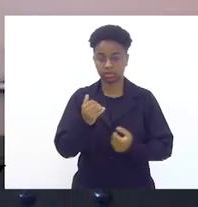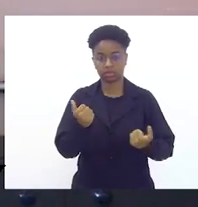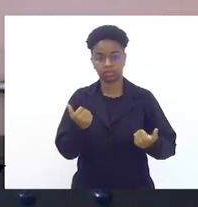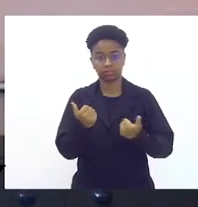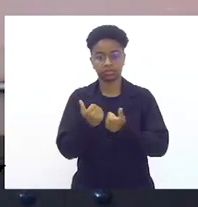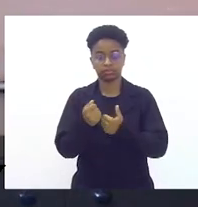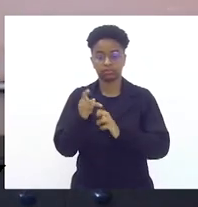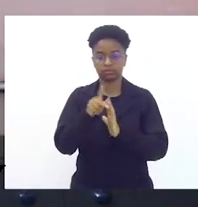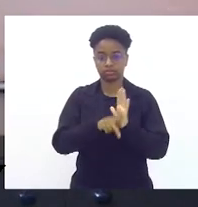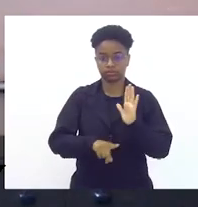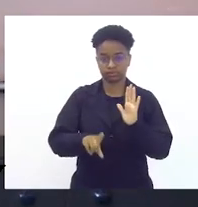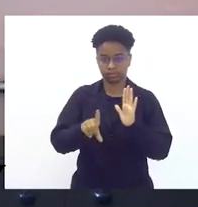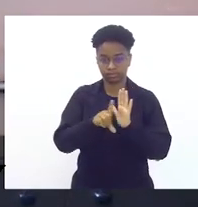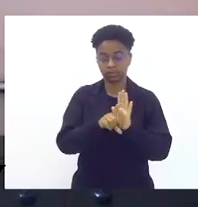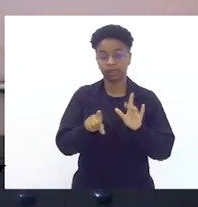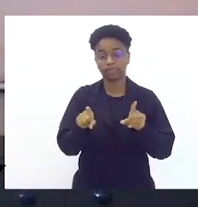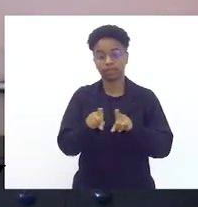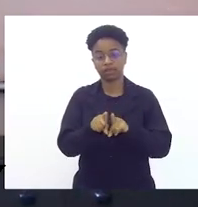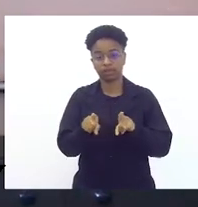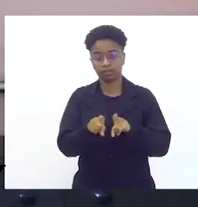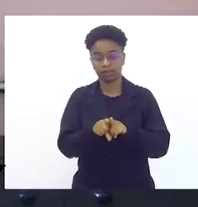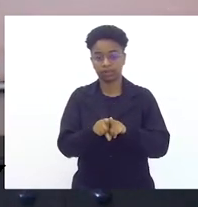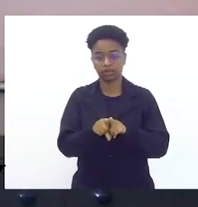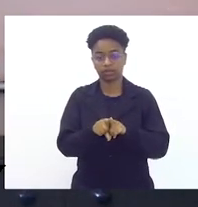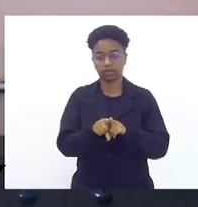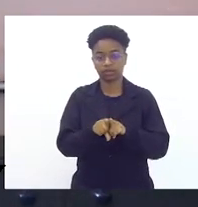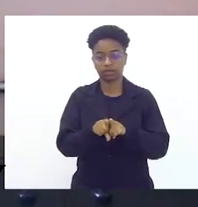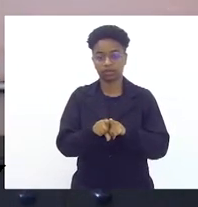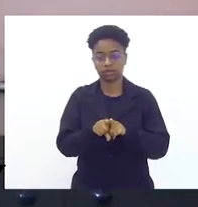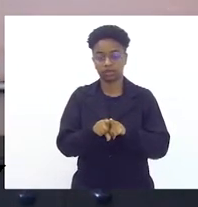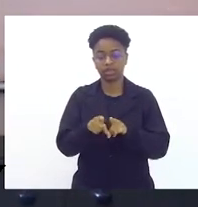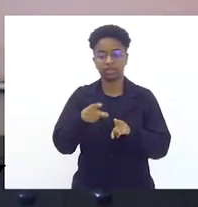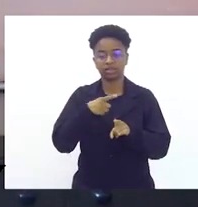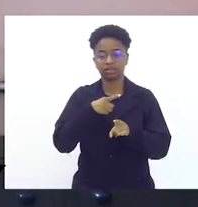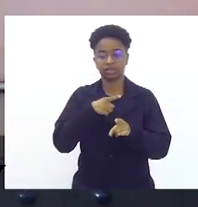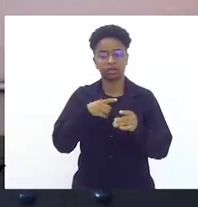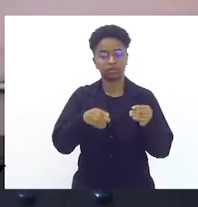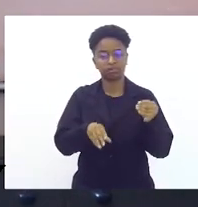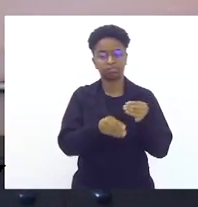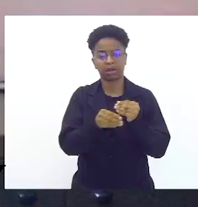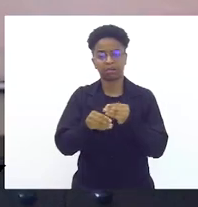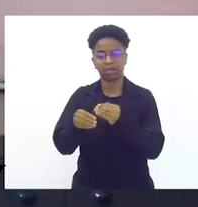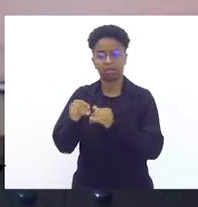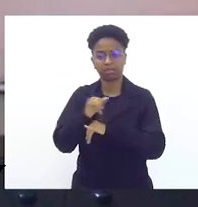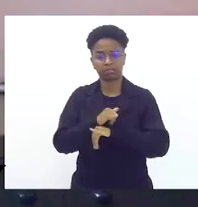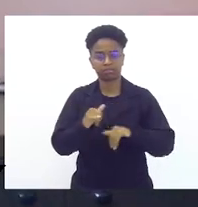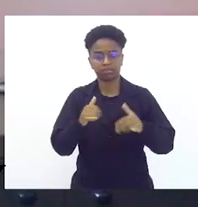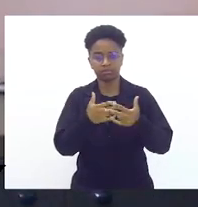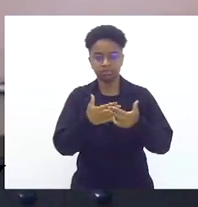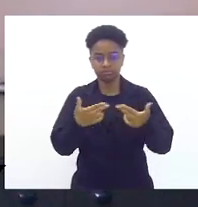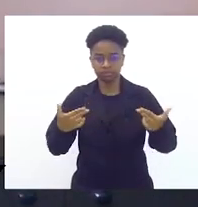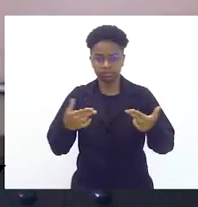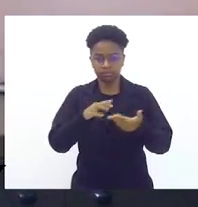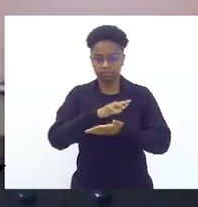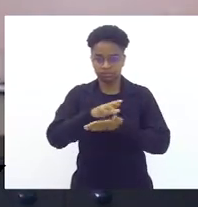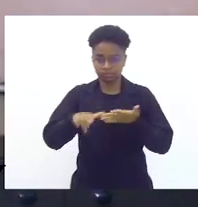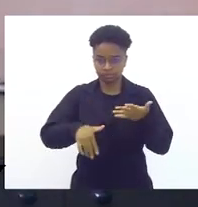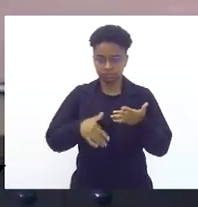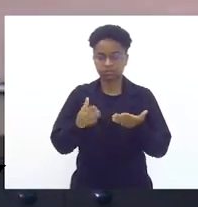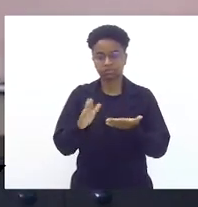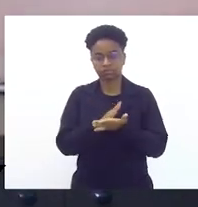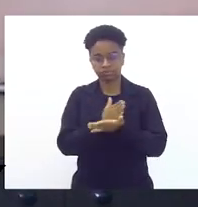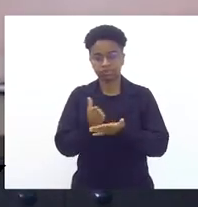o projeto de lei fazendo várias recomendações recomendações essas muitas